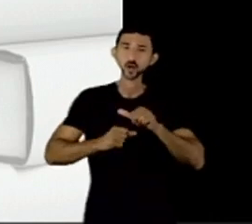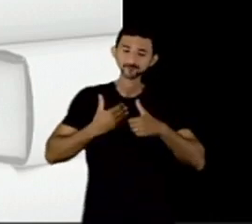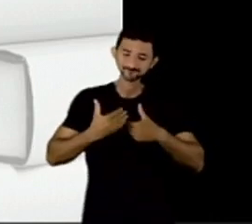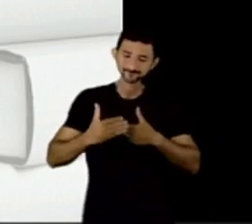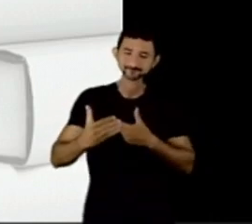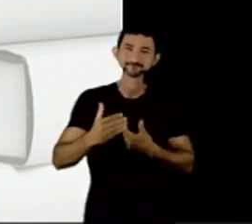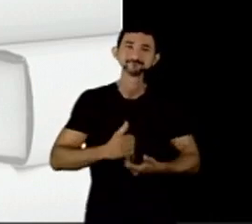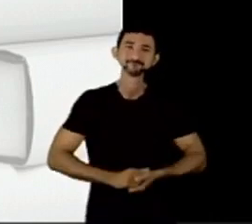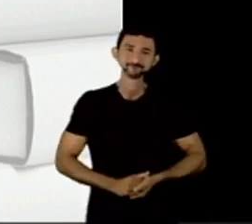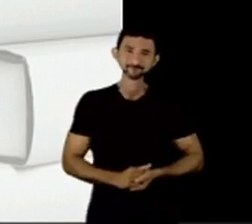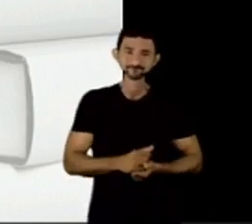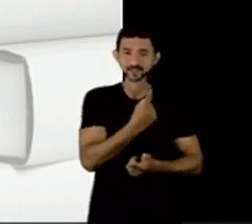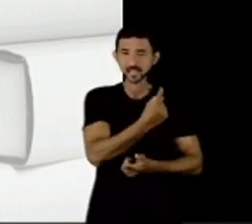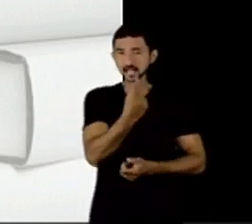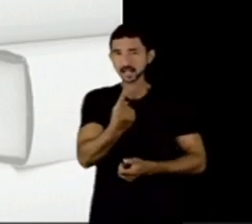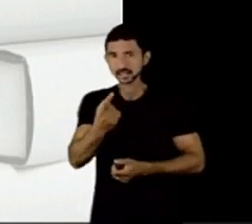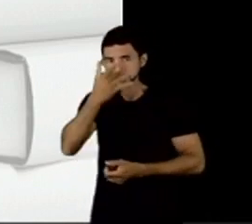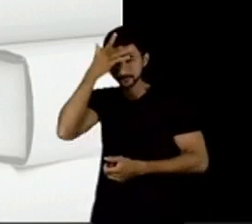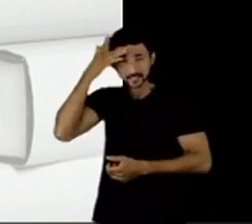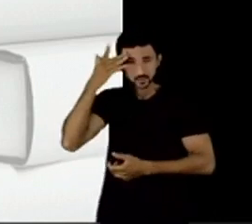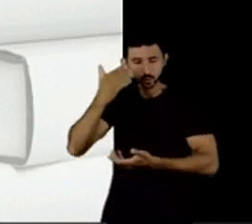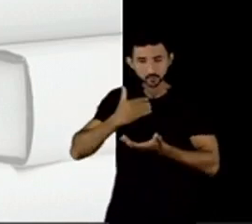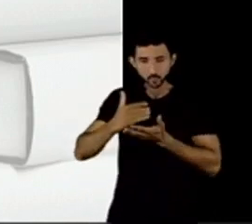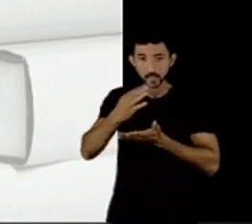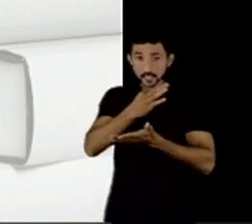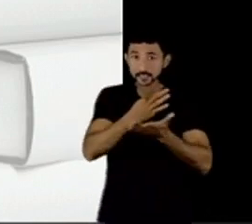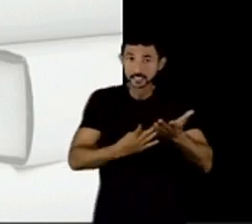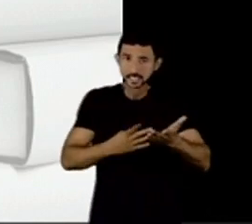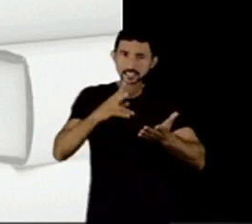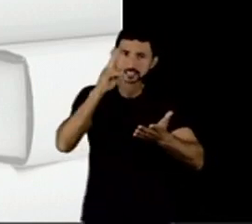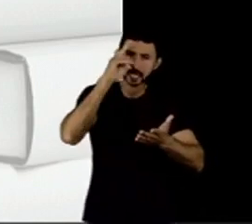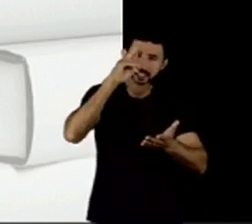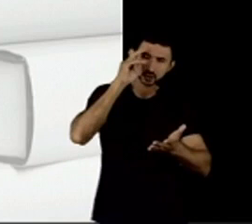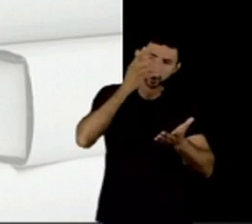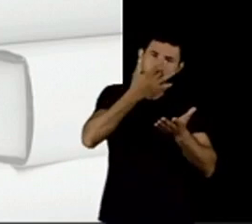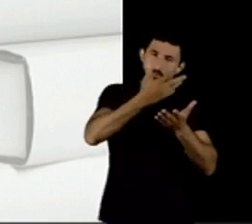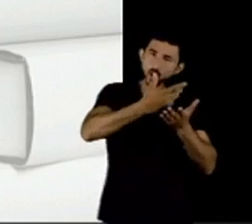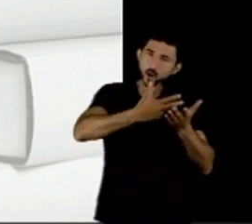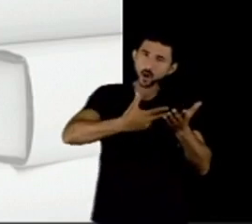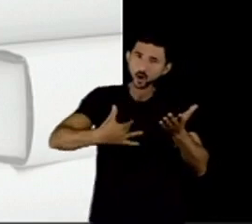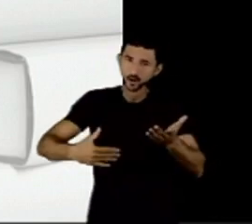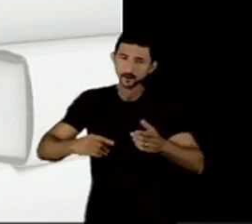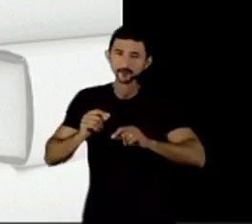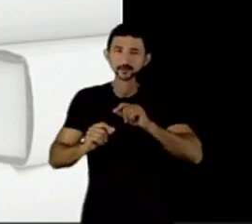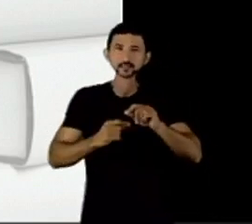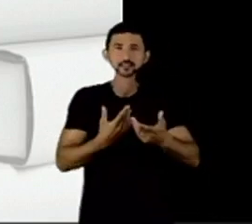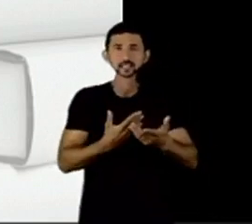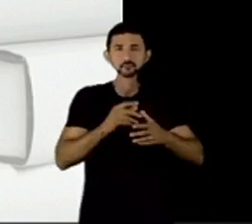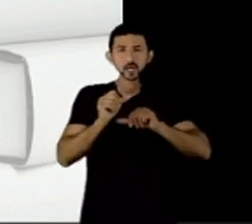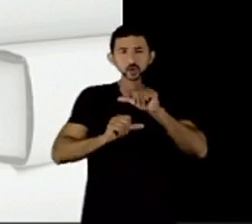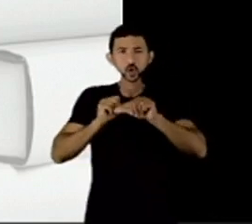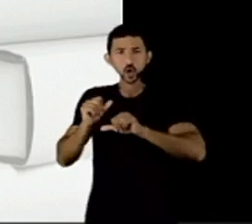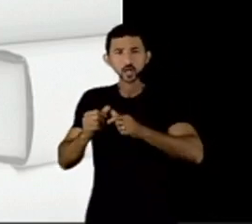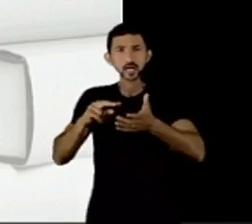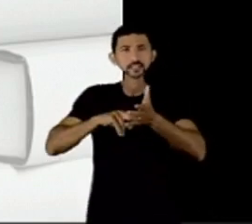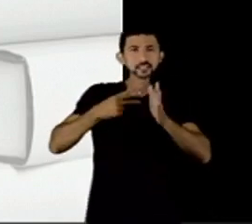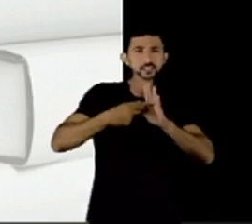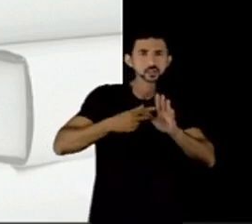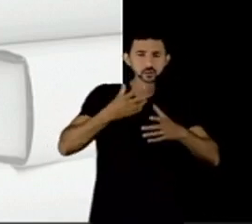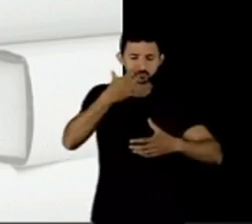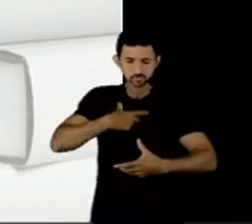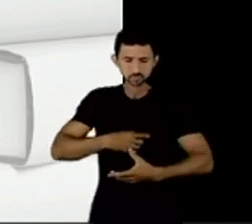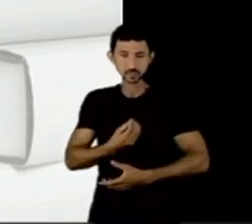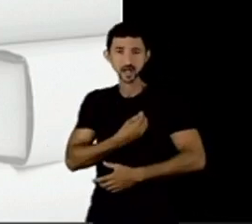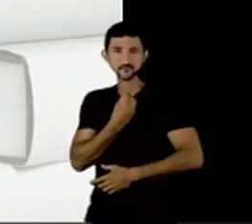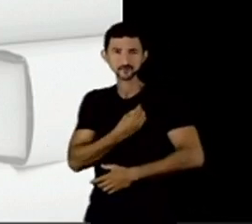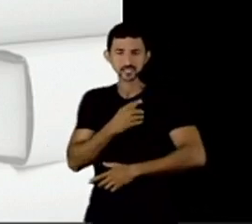passar. Lembra que ao longo do texto, toda uma história a respeito de mudanças significativas na